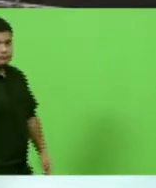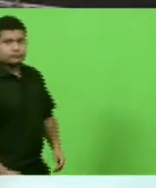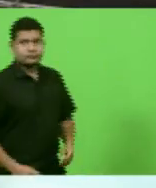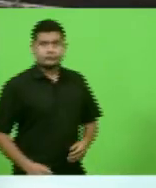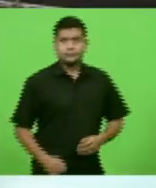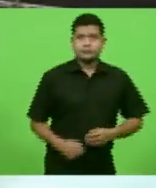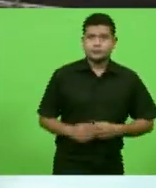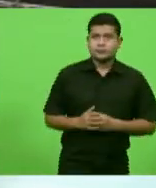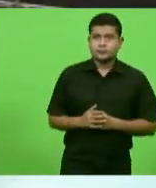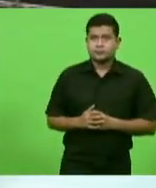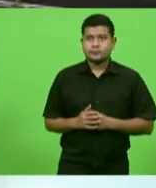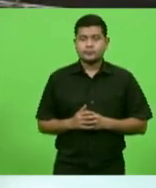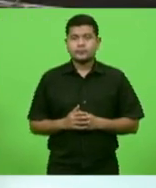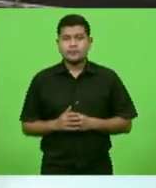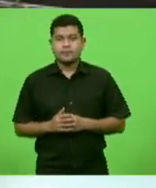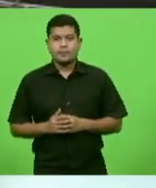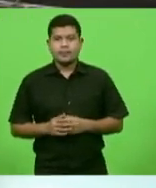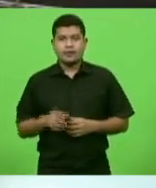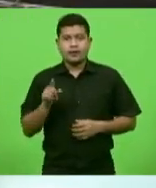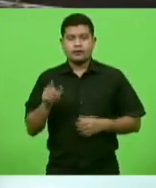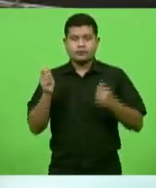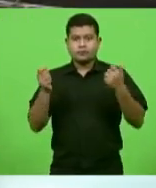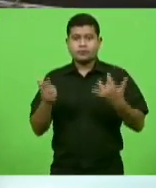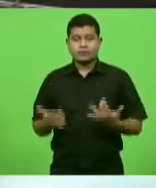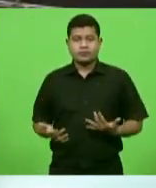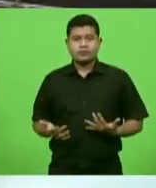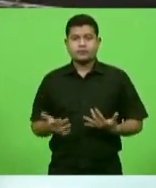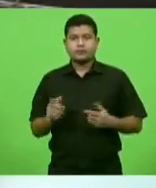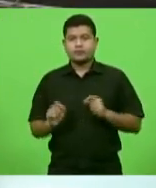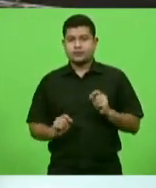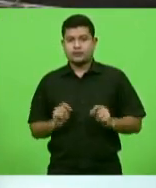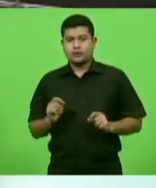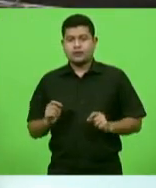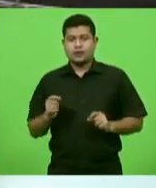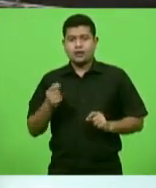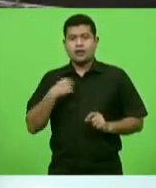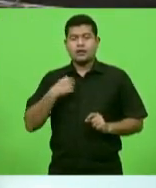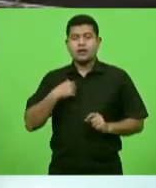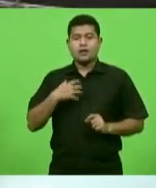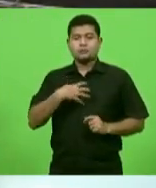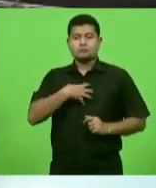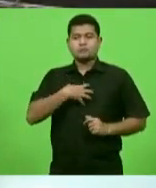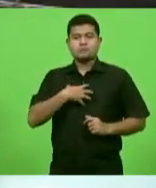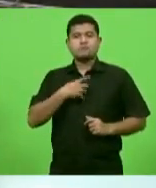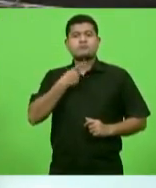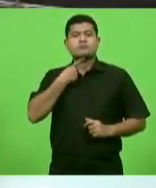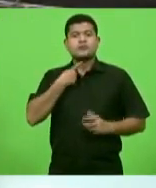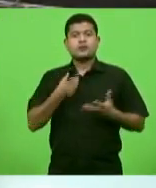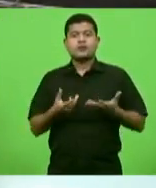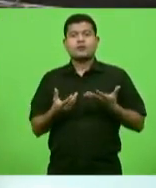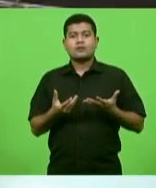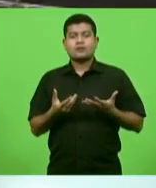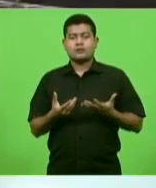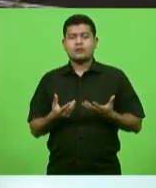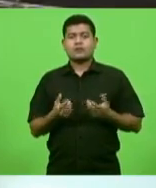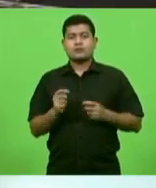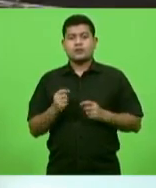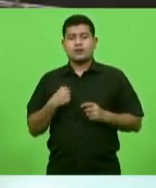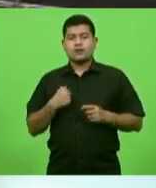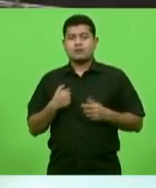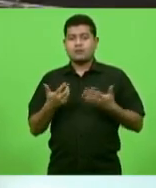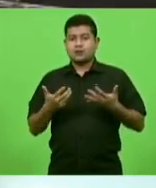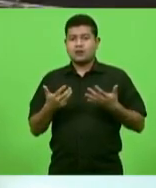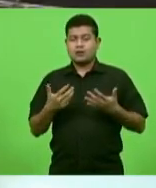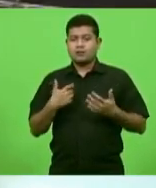relatório naquela ocasião deixava claro o que me movi abraços quero